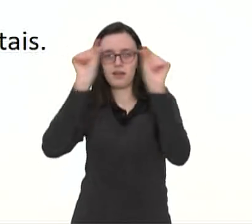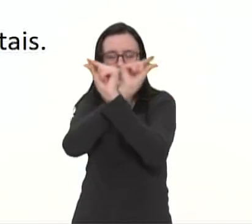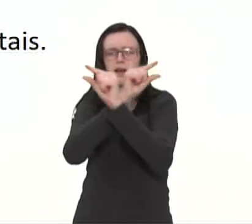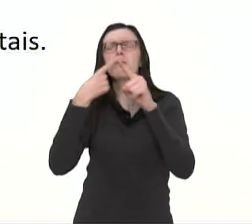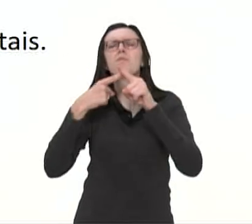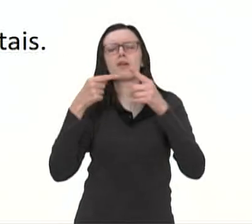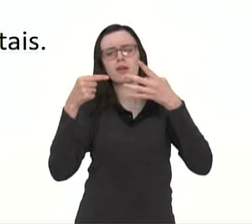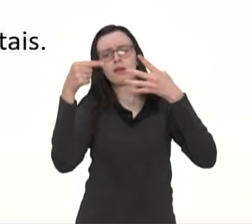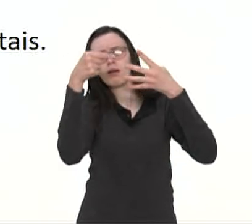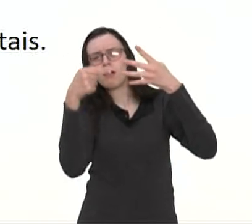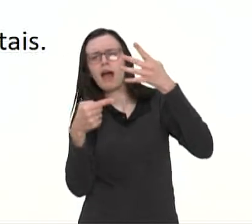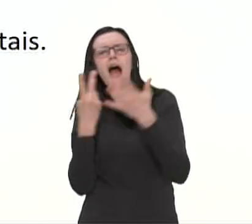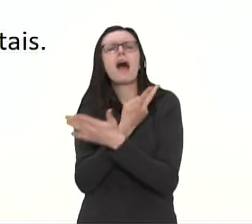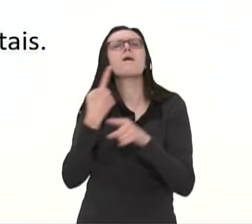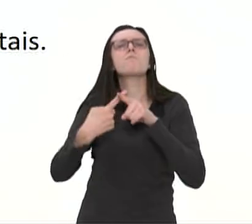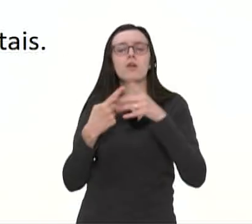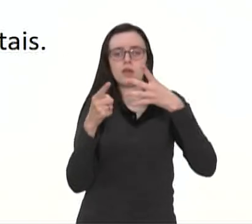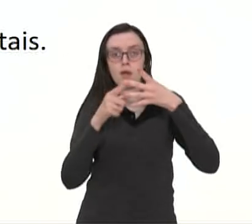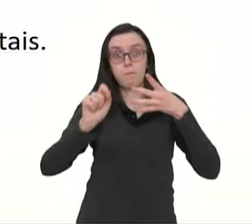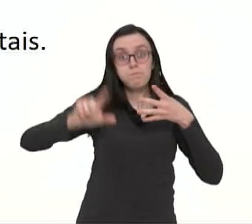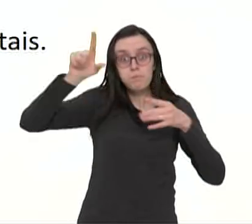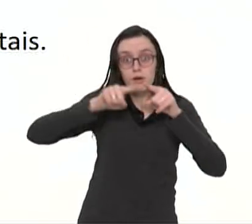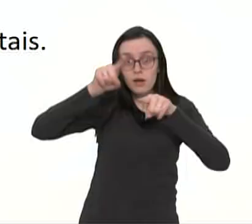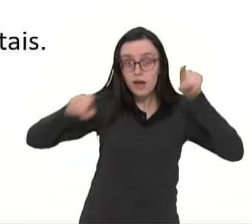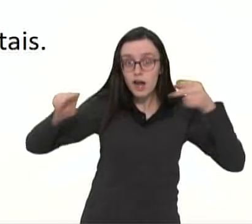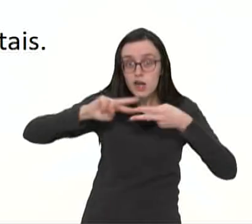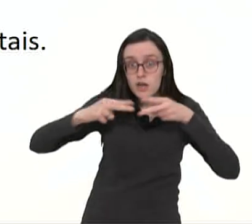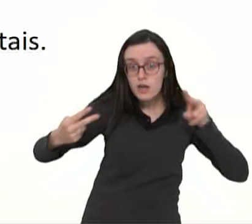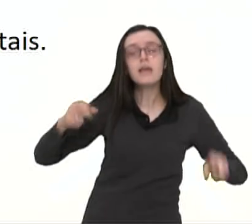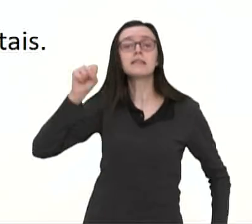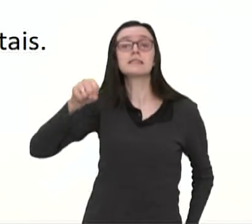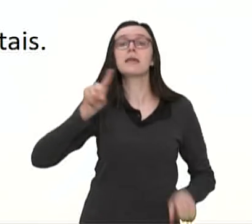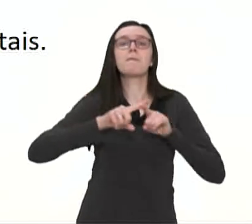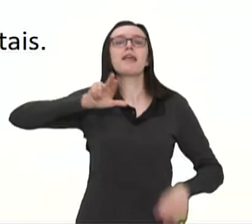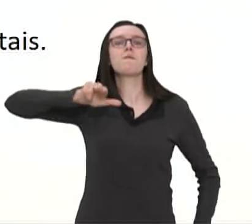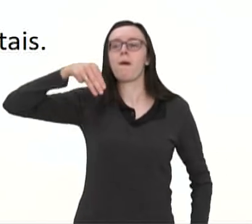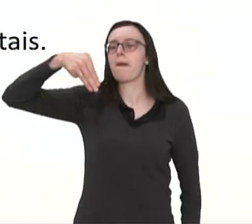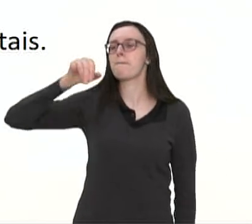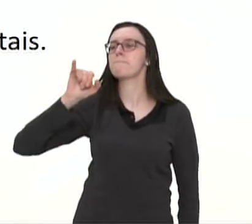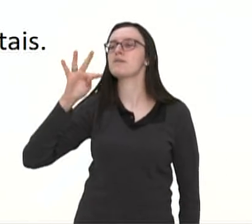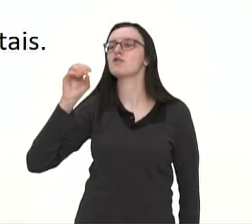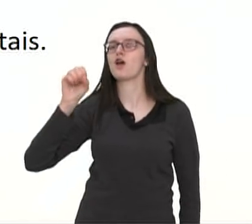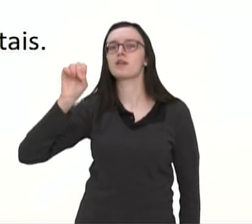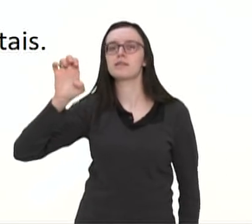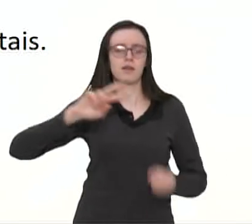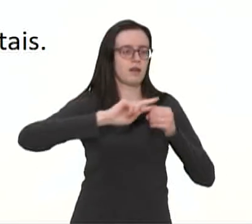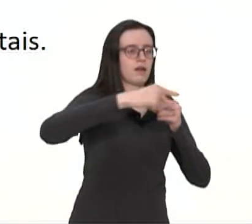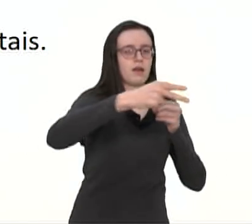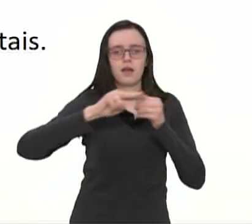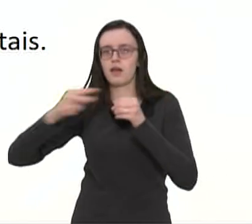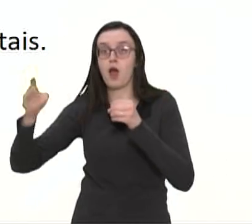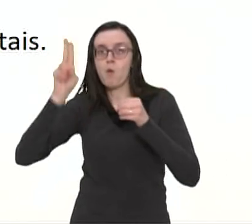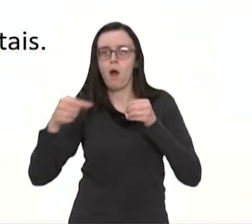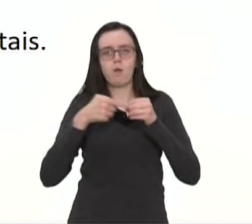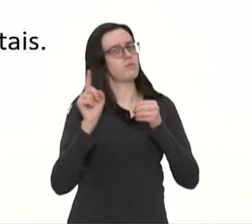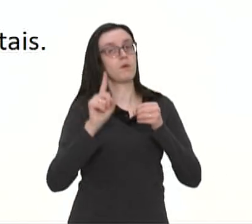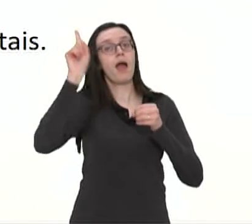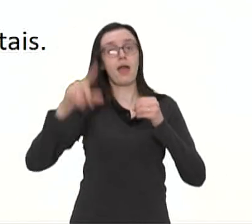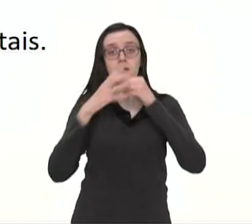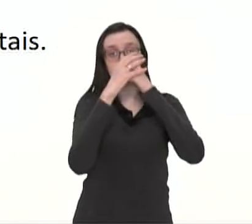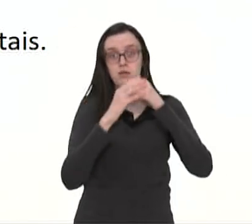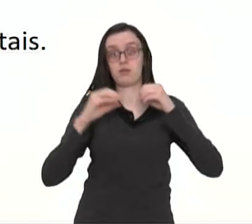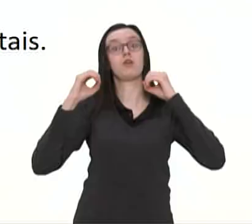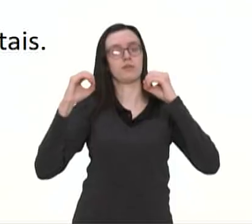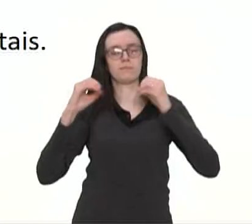B, aumenta a variabilidade genética? Aumenta, mas não é na mitose, é na meiose, ok? E letra C aqui, ó, quando